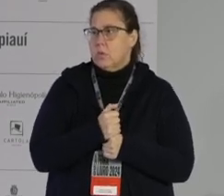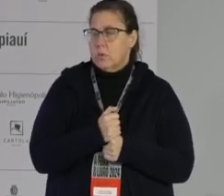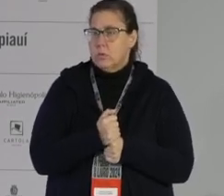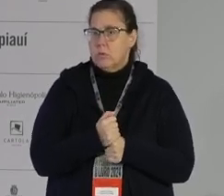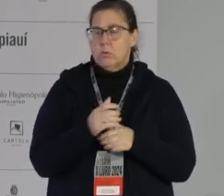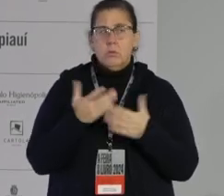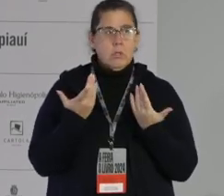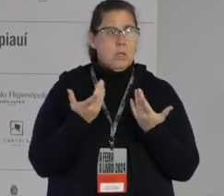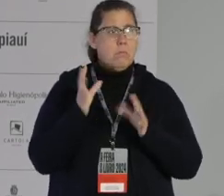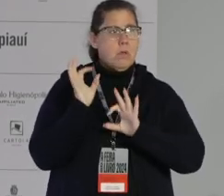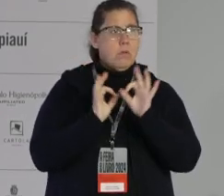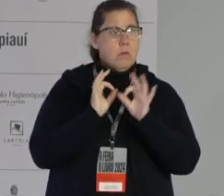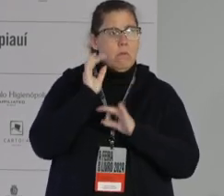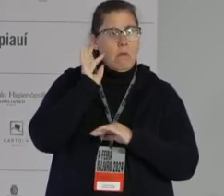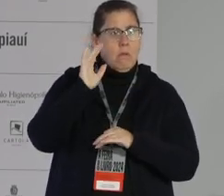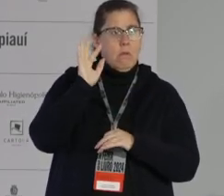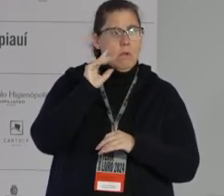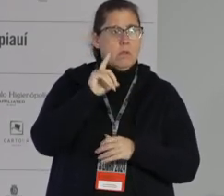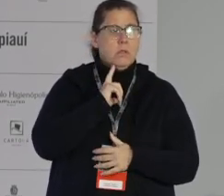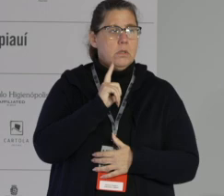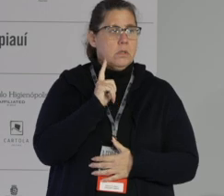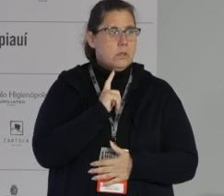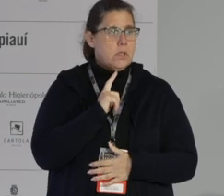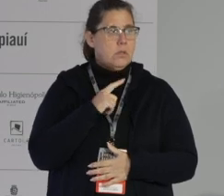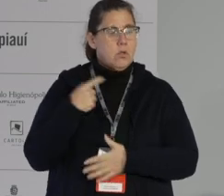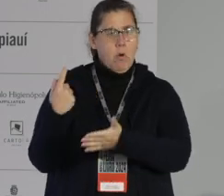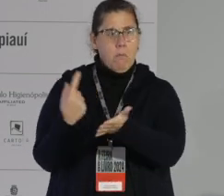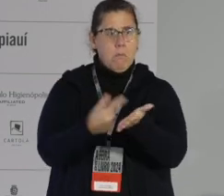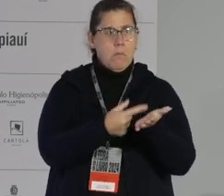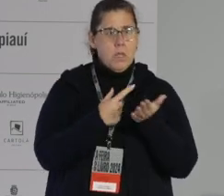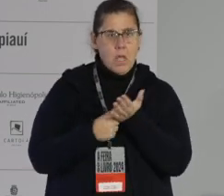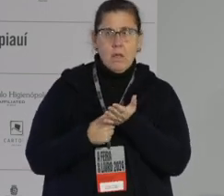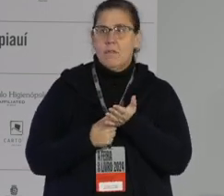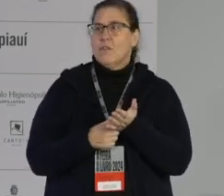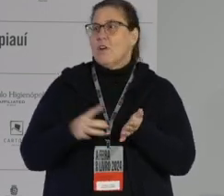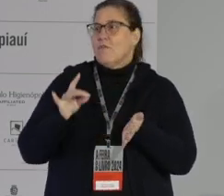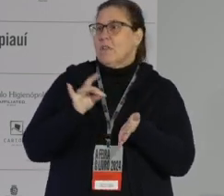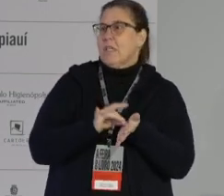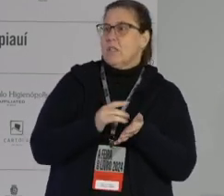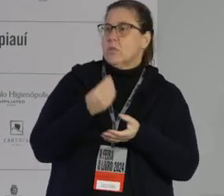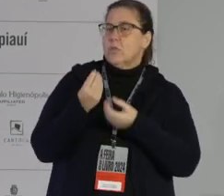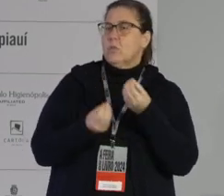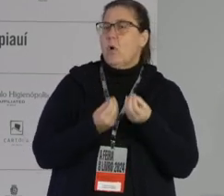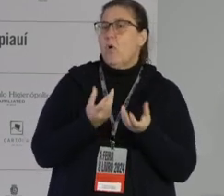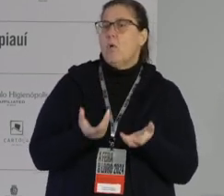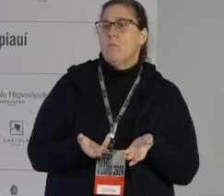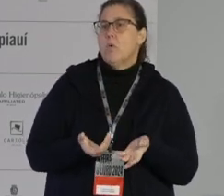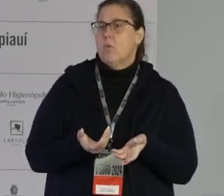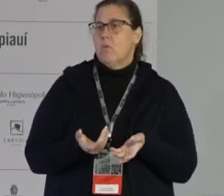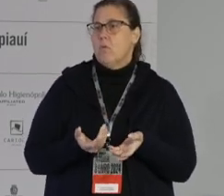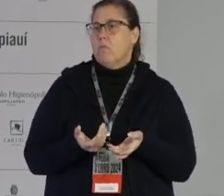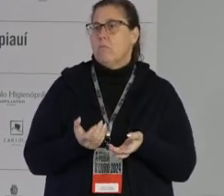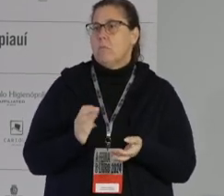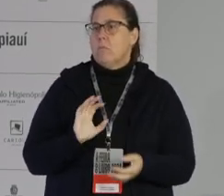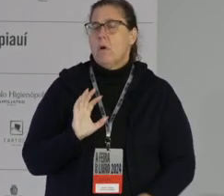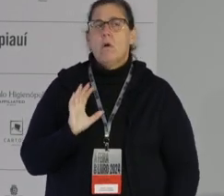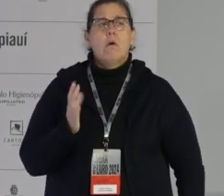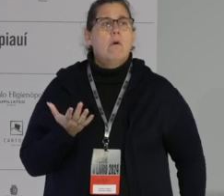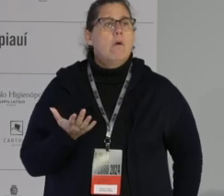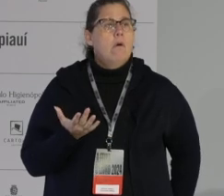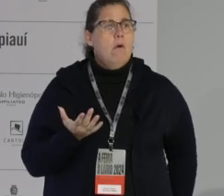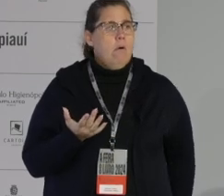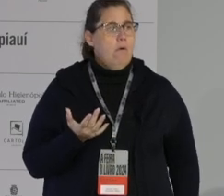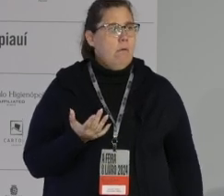Enfim, a produção da ficção ela tem algo de negociação com a realidade. Eu queria perguntar como que foi isso, quanto que